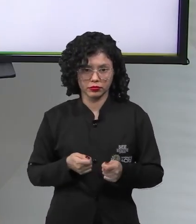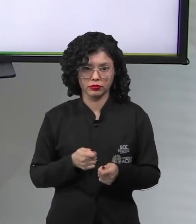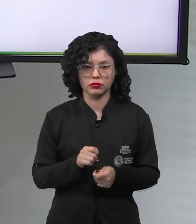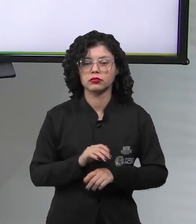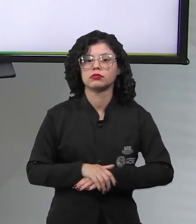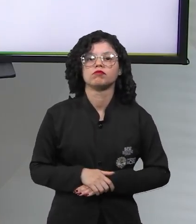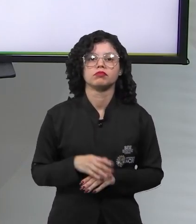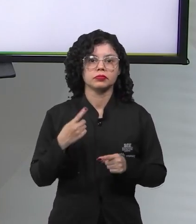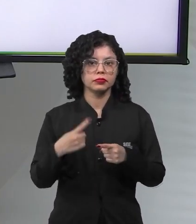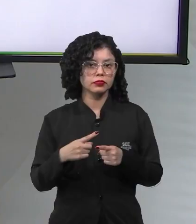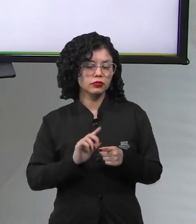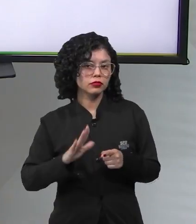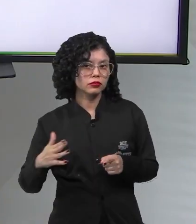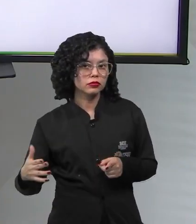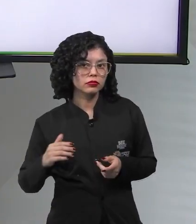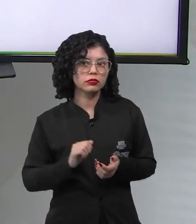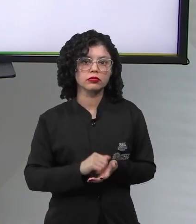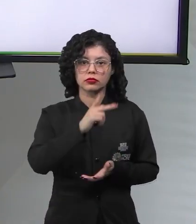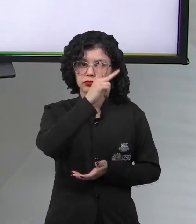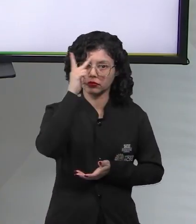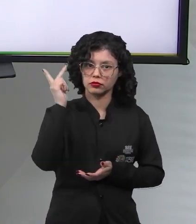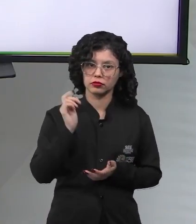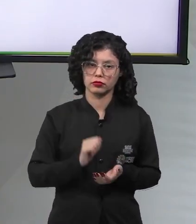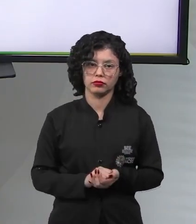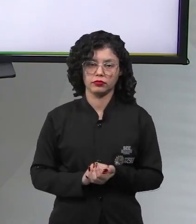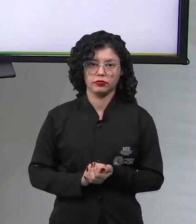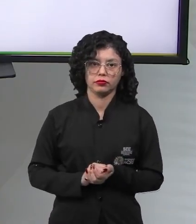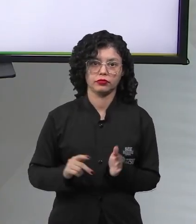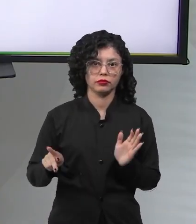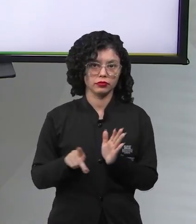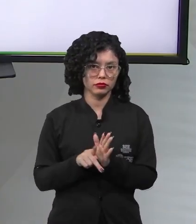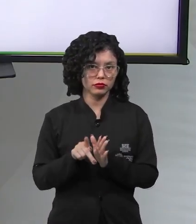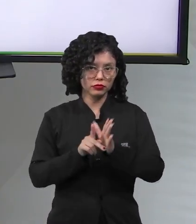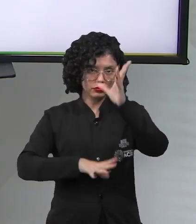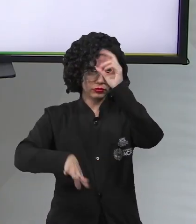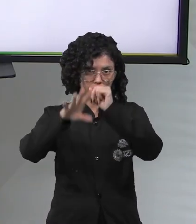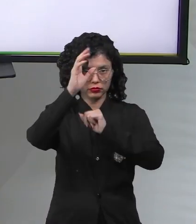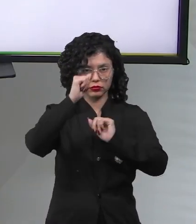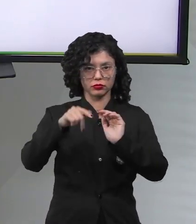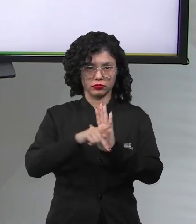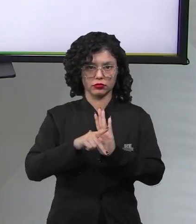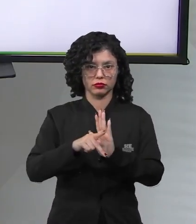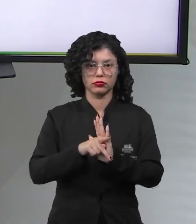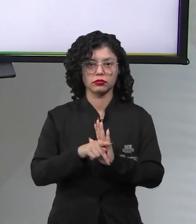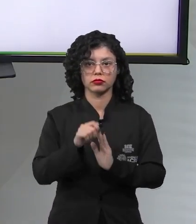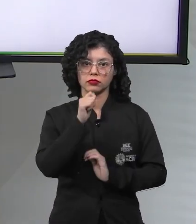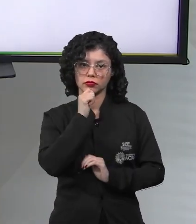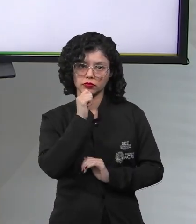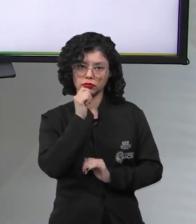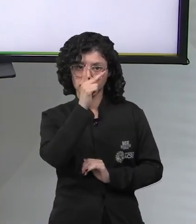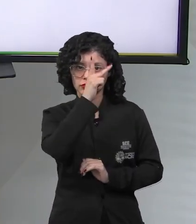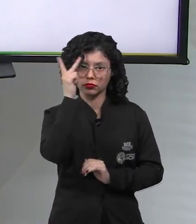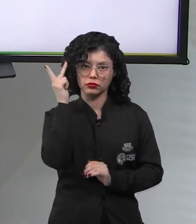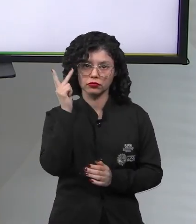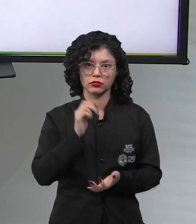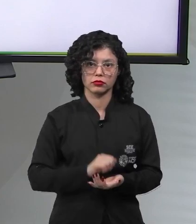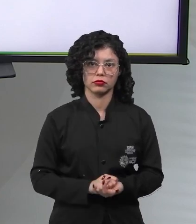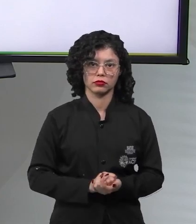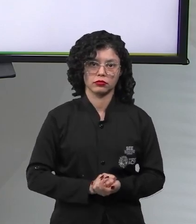manipulado. Porque quando você é uma pessoa provida de conhecimento, você é uma